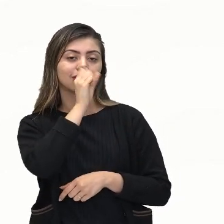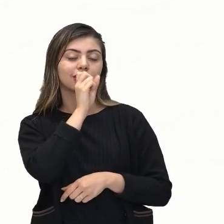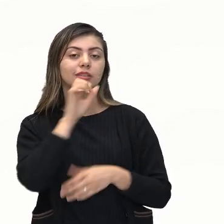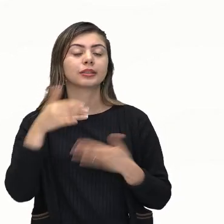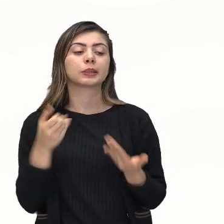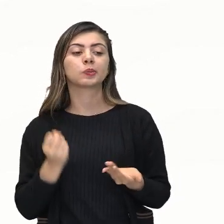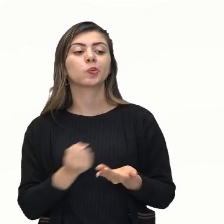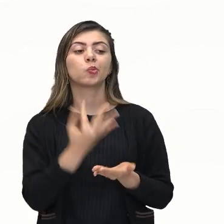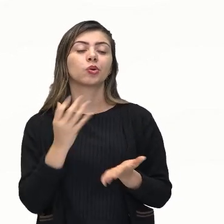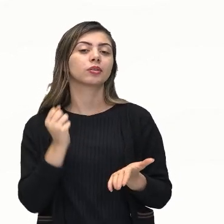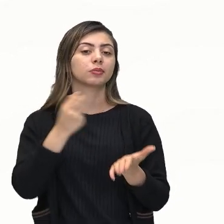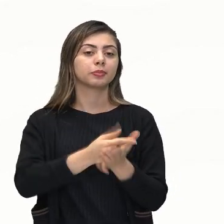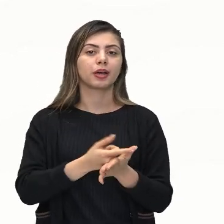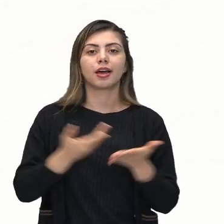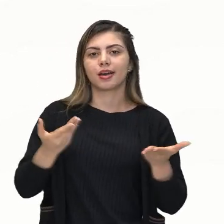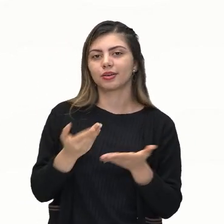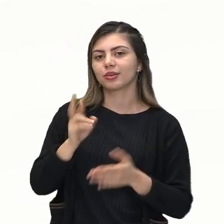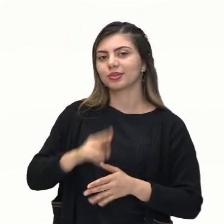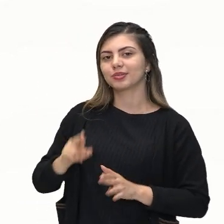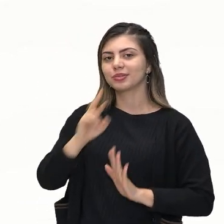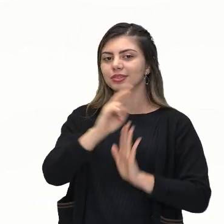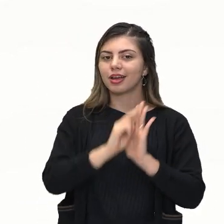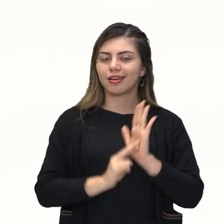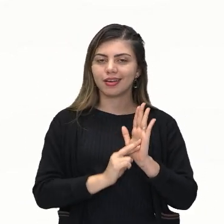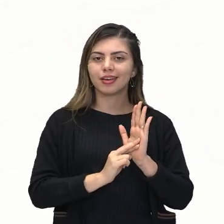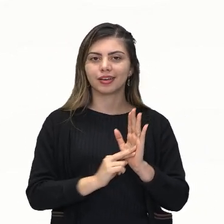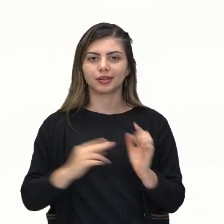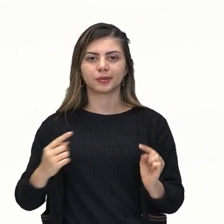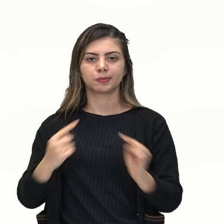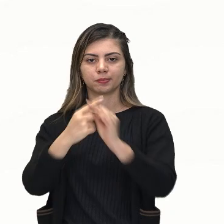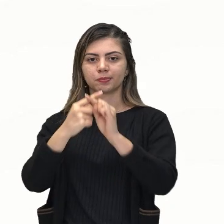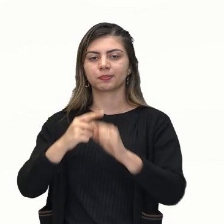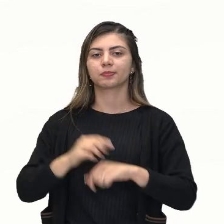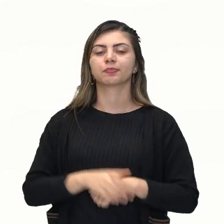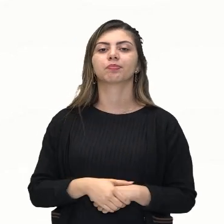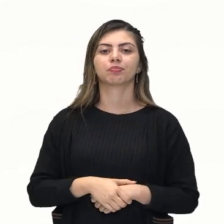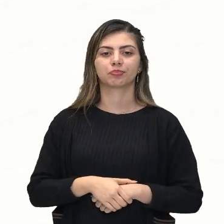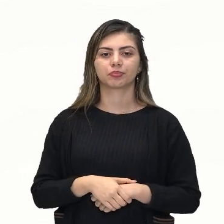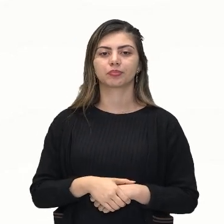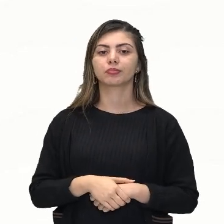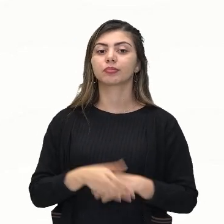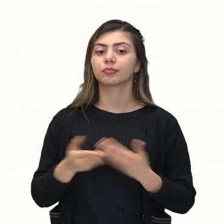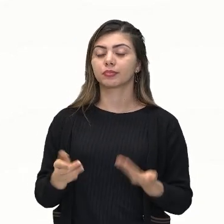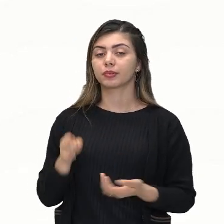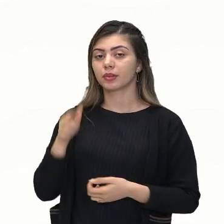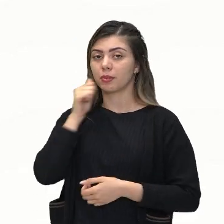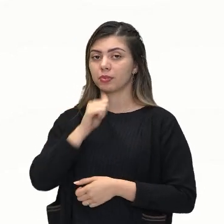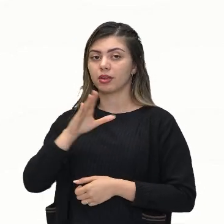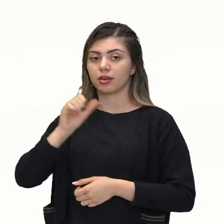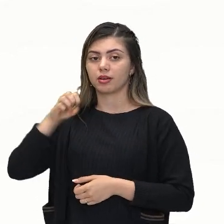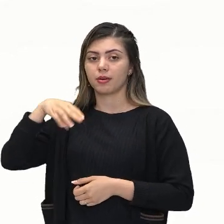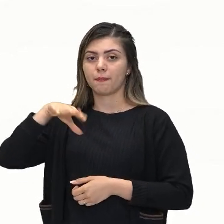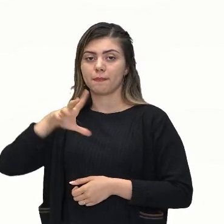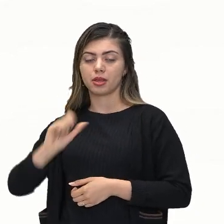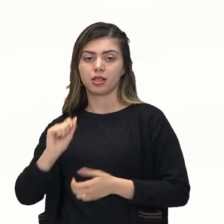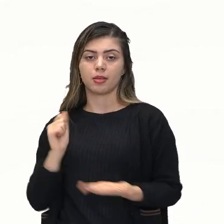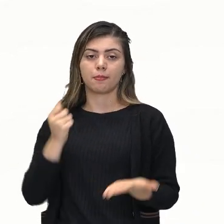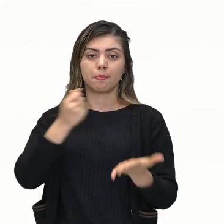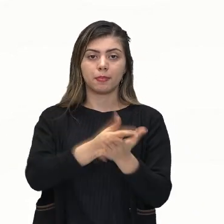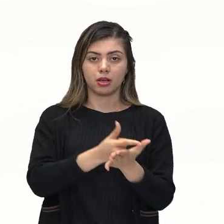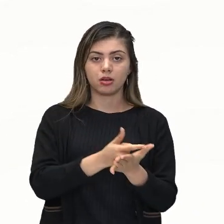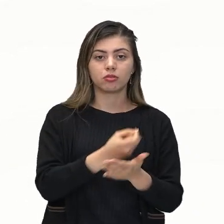nossa regra de 3, tá? Então, ó, Camila pagou R$